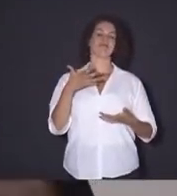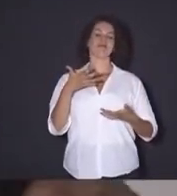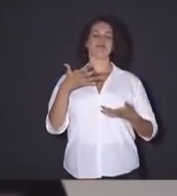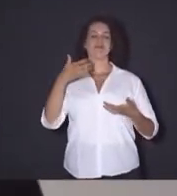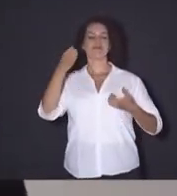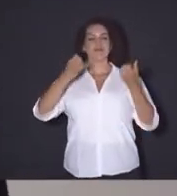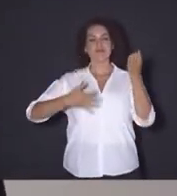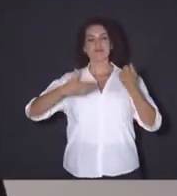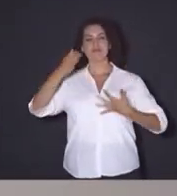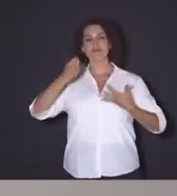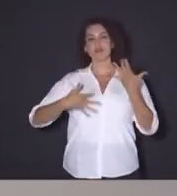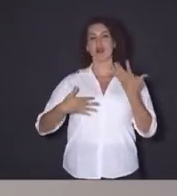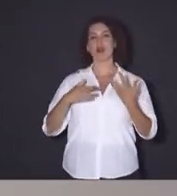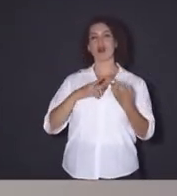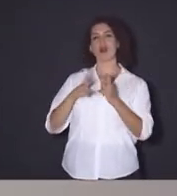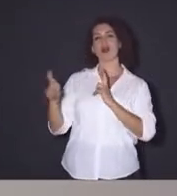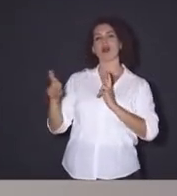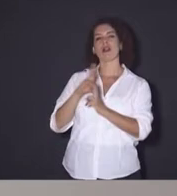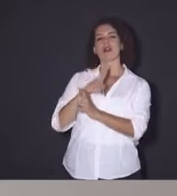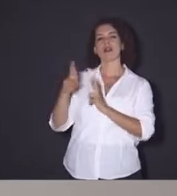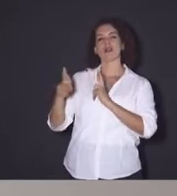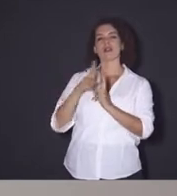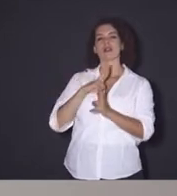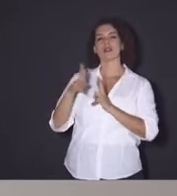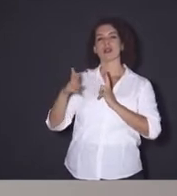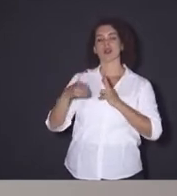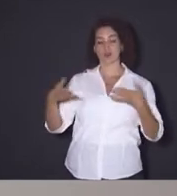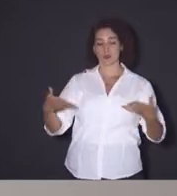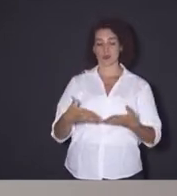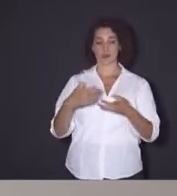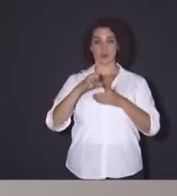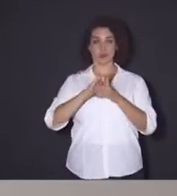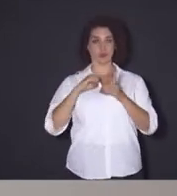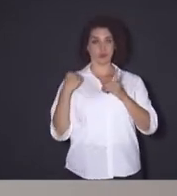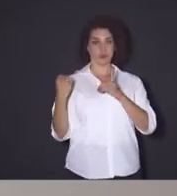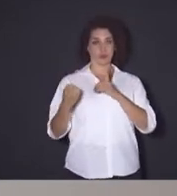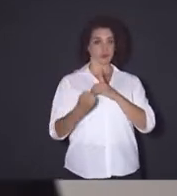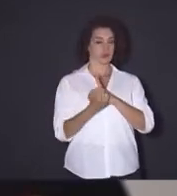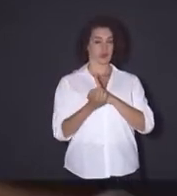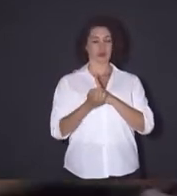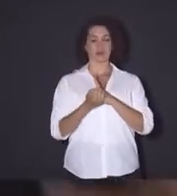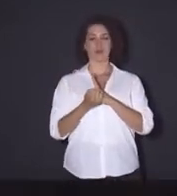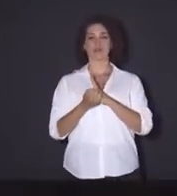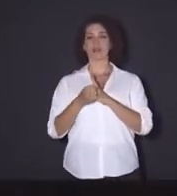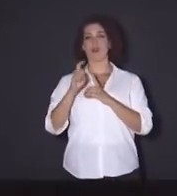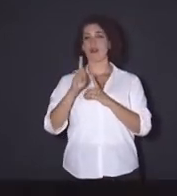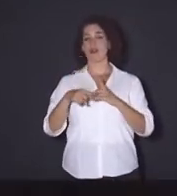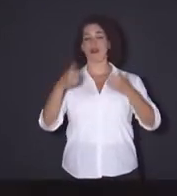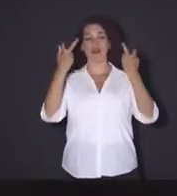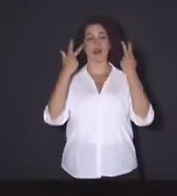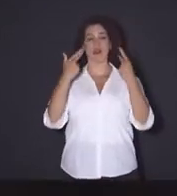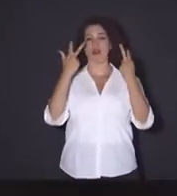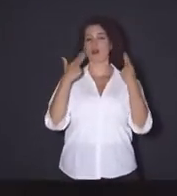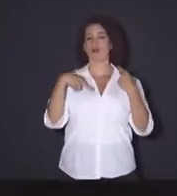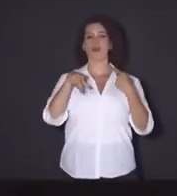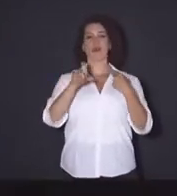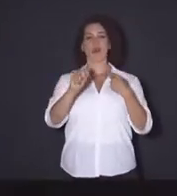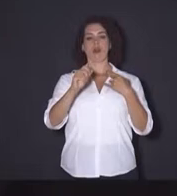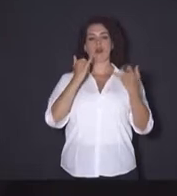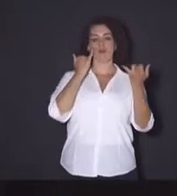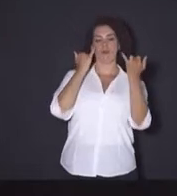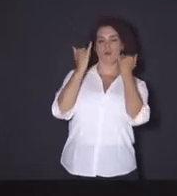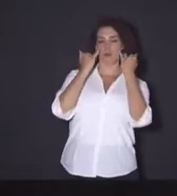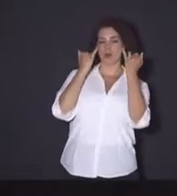essa relação que acontece hoje na sociedade contemporânea de maneira absolutamente fluida, que é a relação entre informação,